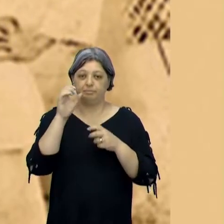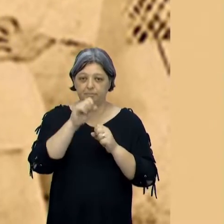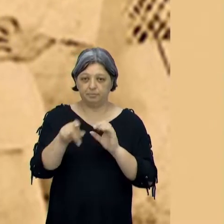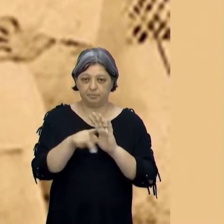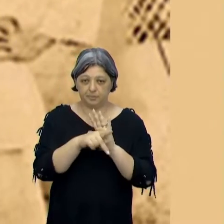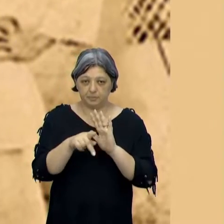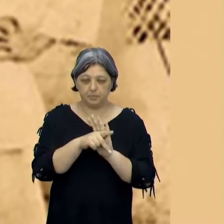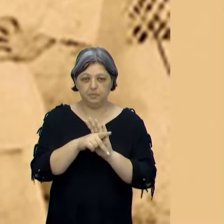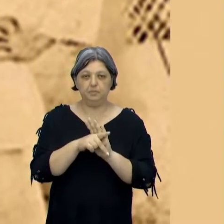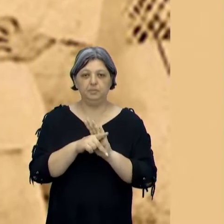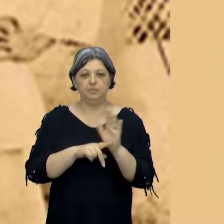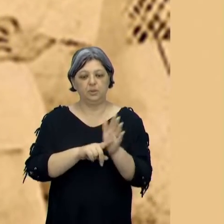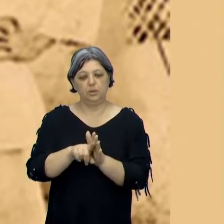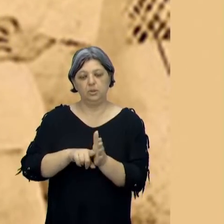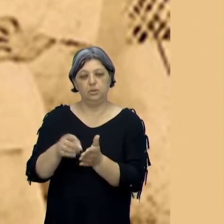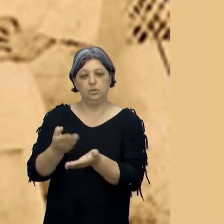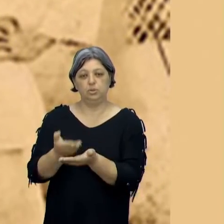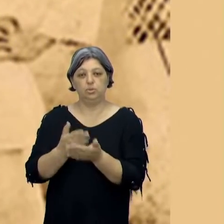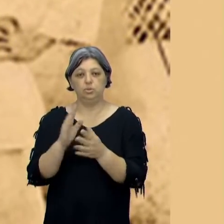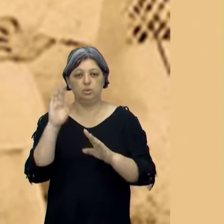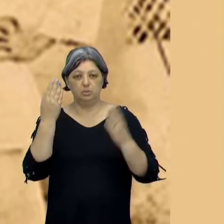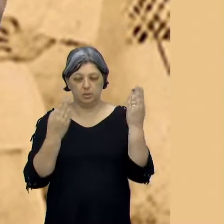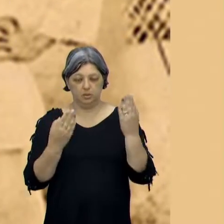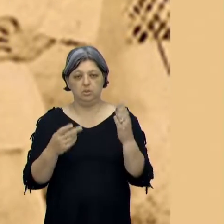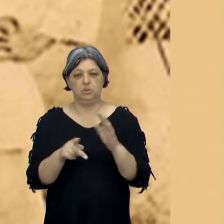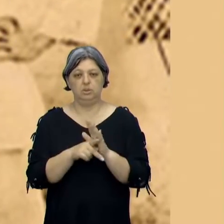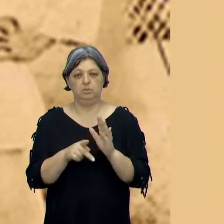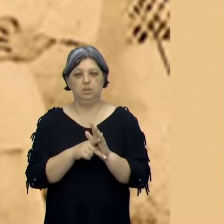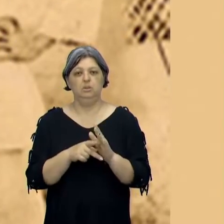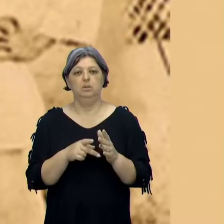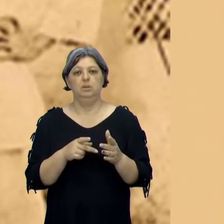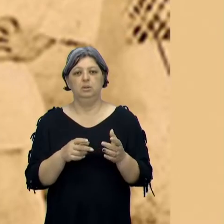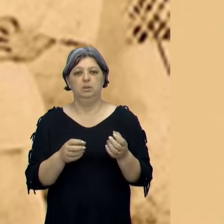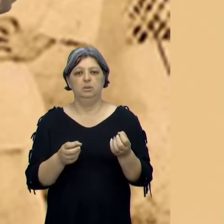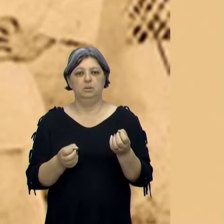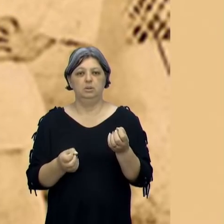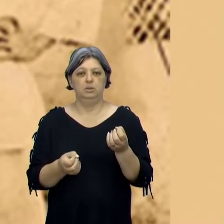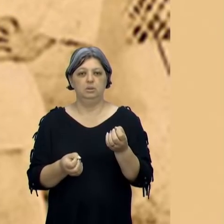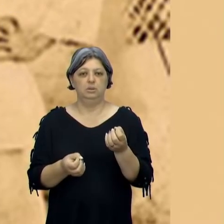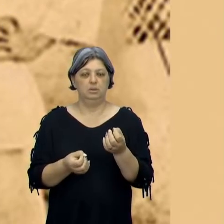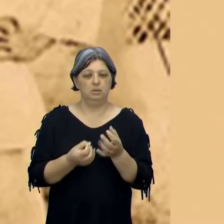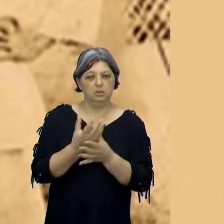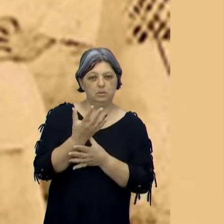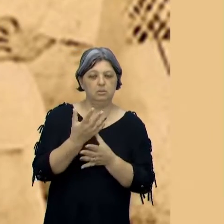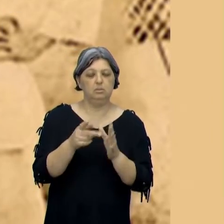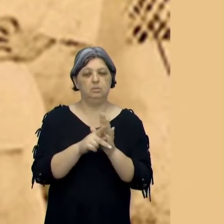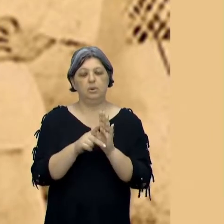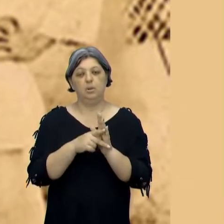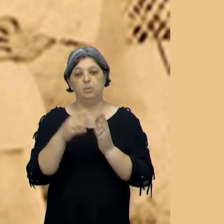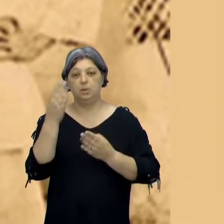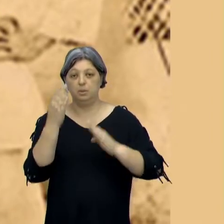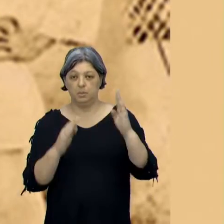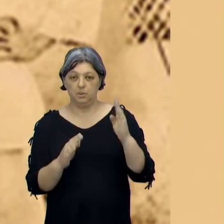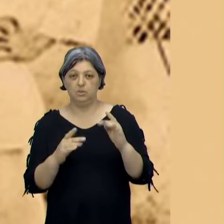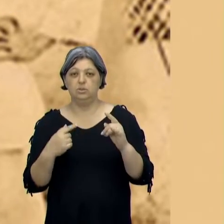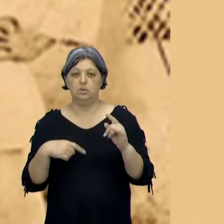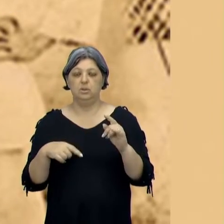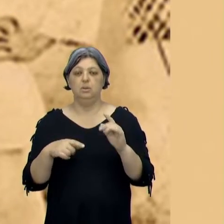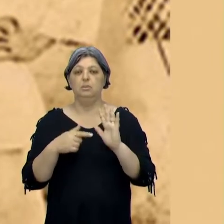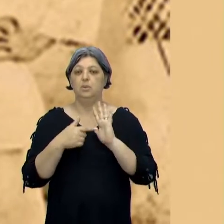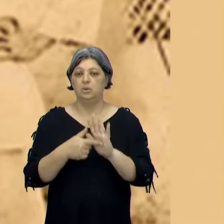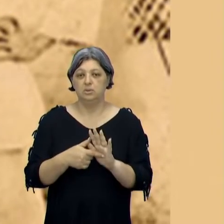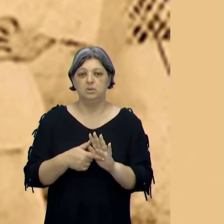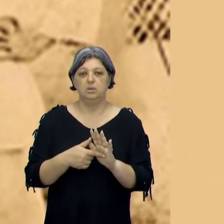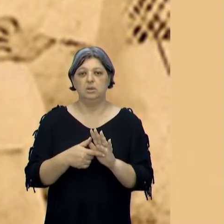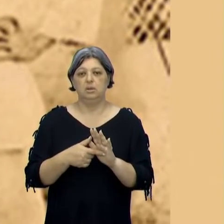própria biologia e também o nascimento e o crescimento de uma parte da biologia que acabou mostrando que a eugenia não